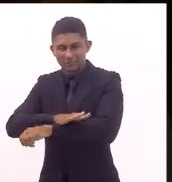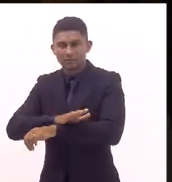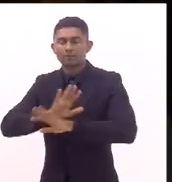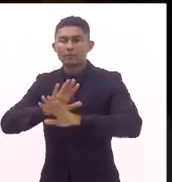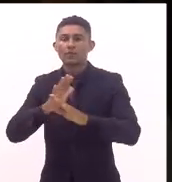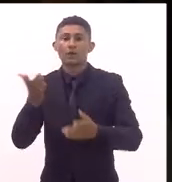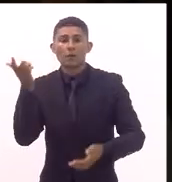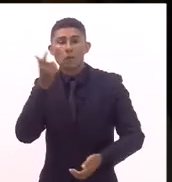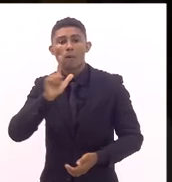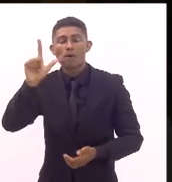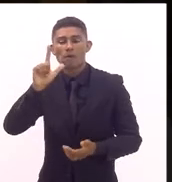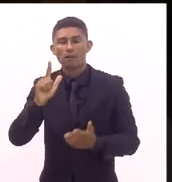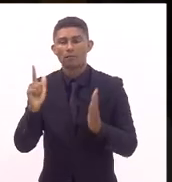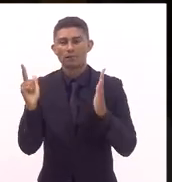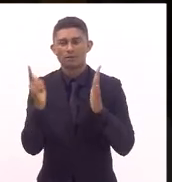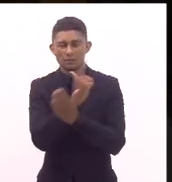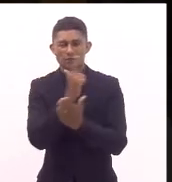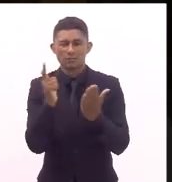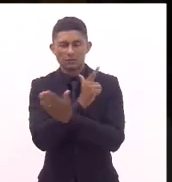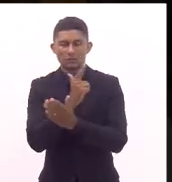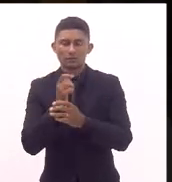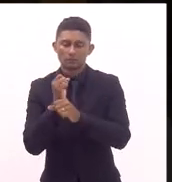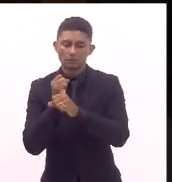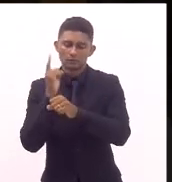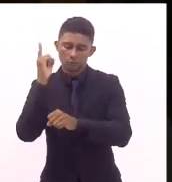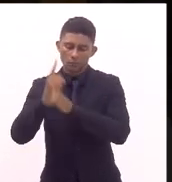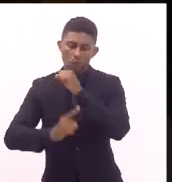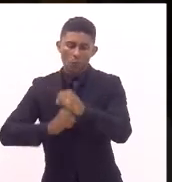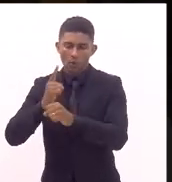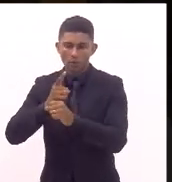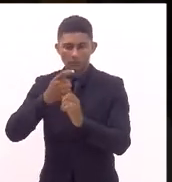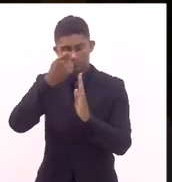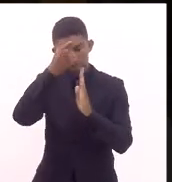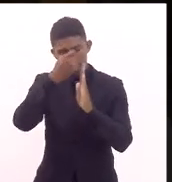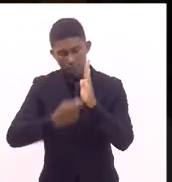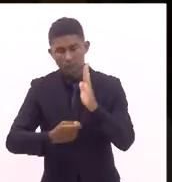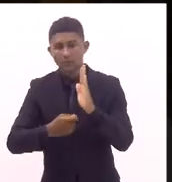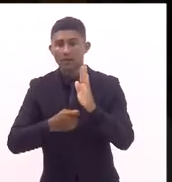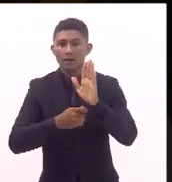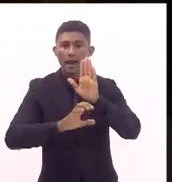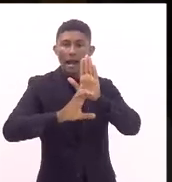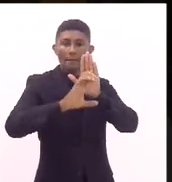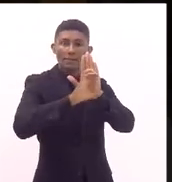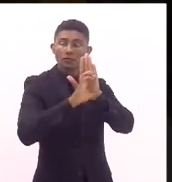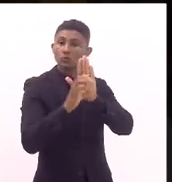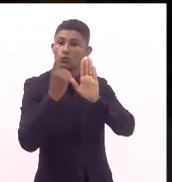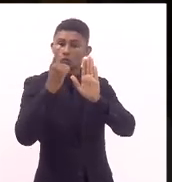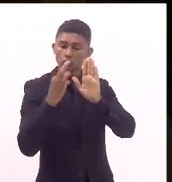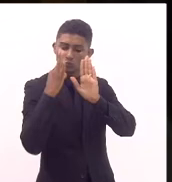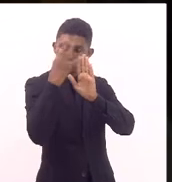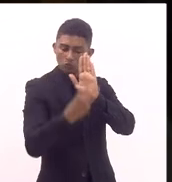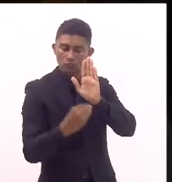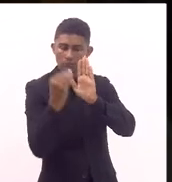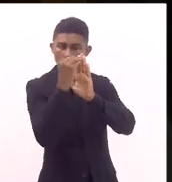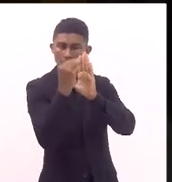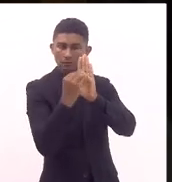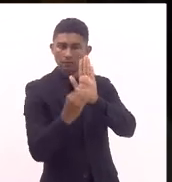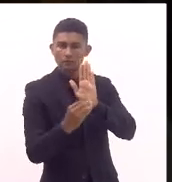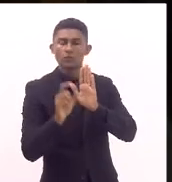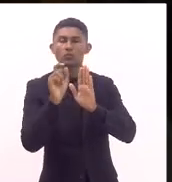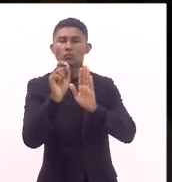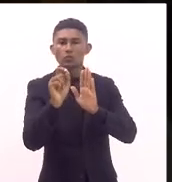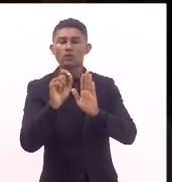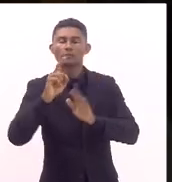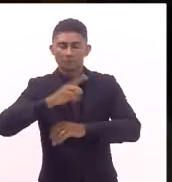escrever onde eu acabo não já acabei esse livro mais um ano o que dediquei um capítulo a questão do preconceito social